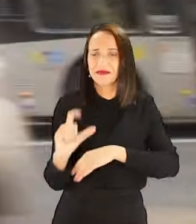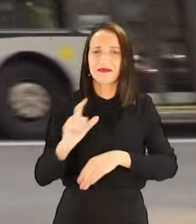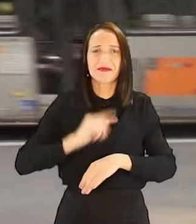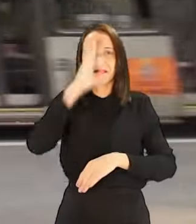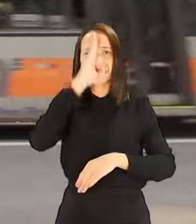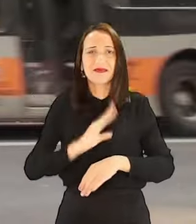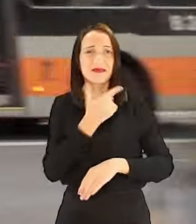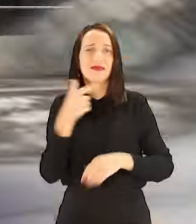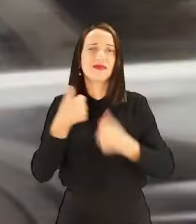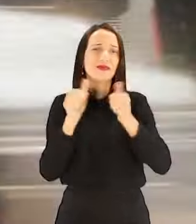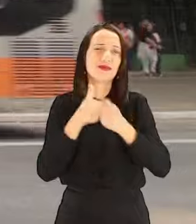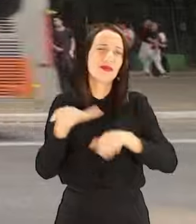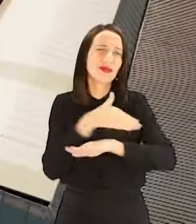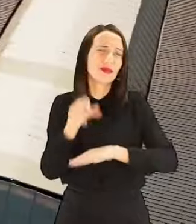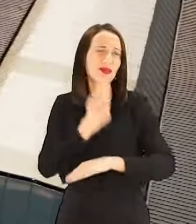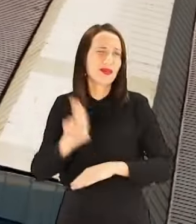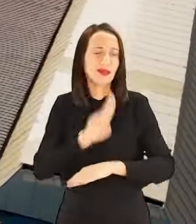usar.